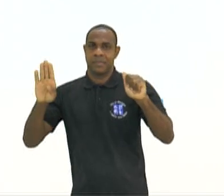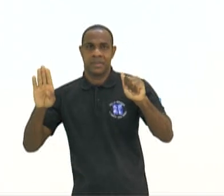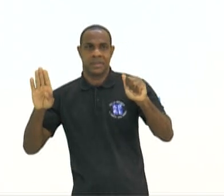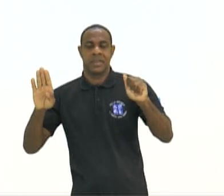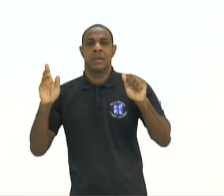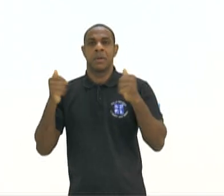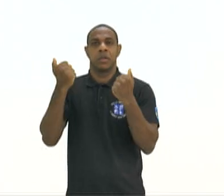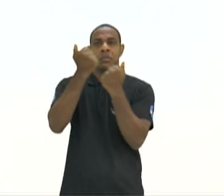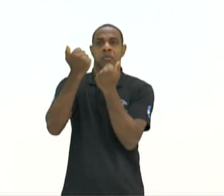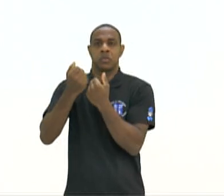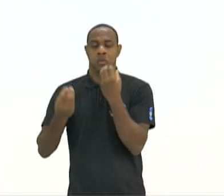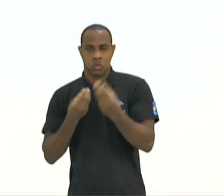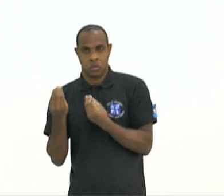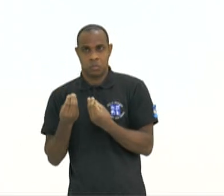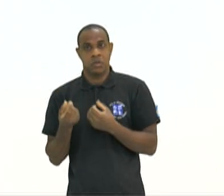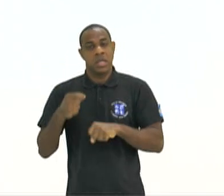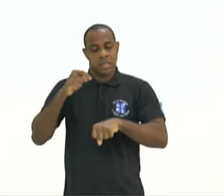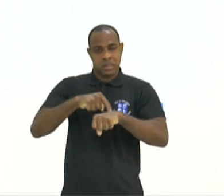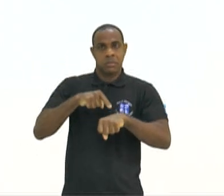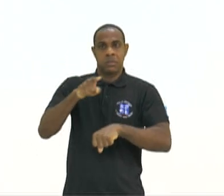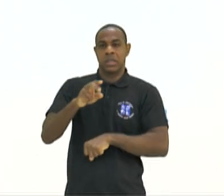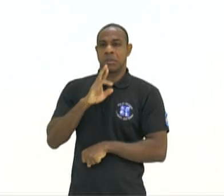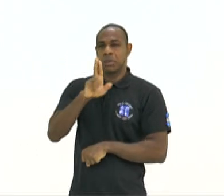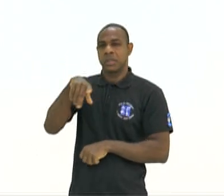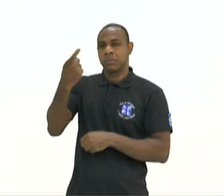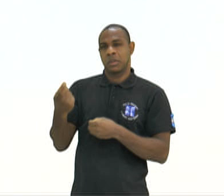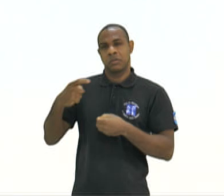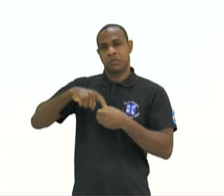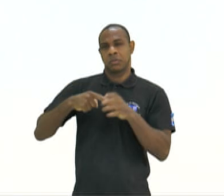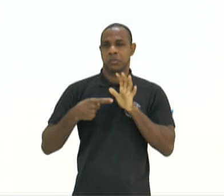tempinho para vocês responderem e a gente já volta.